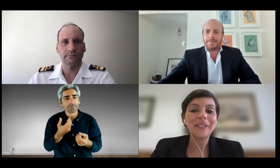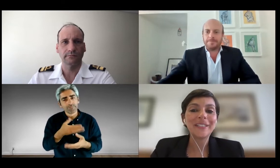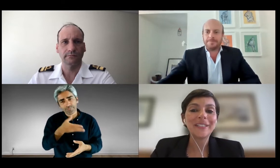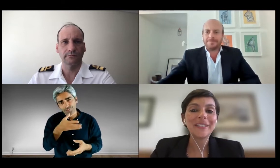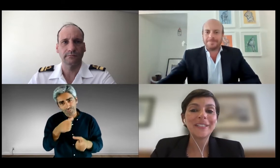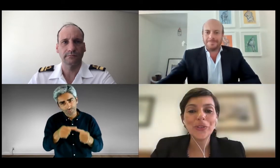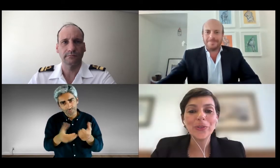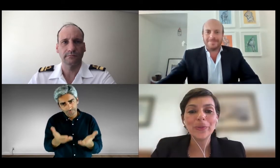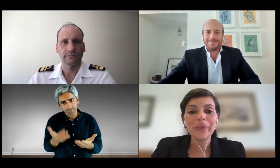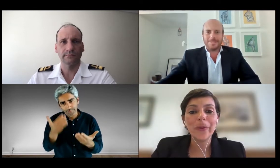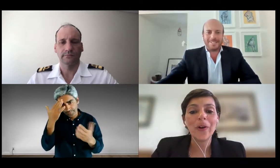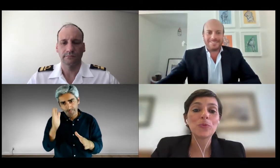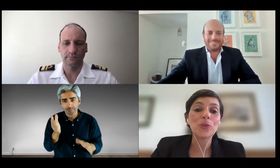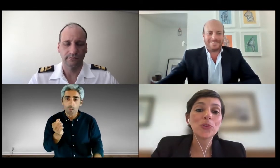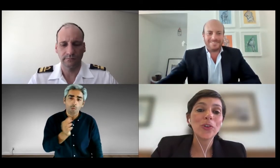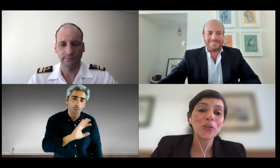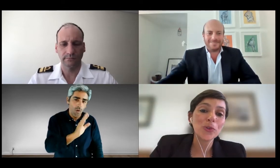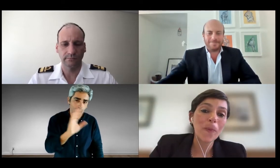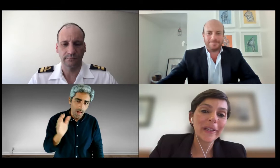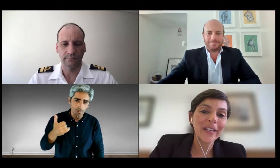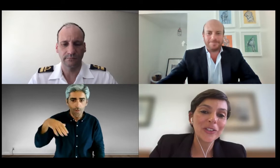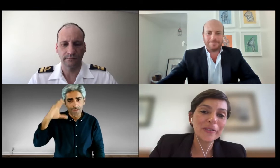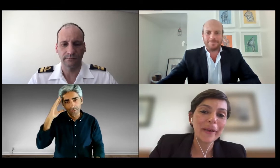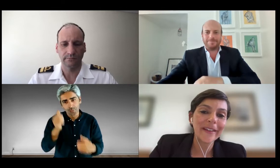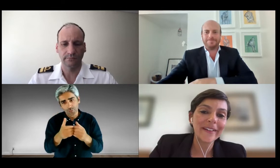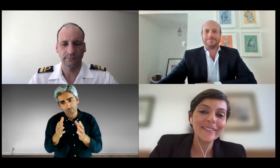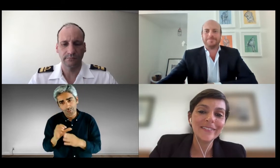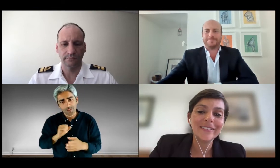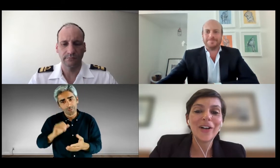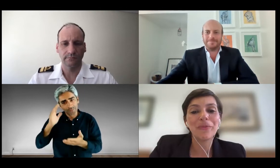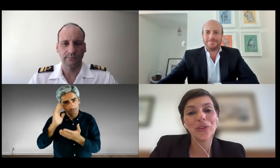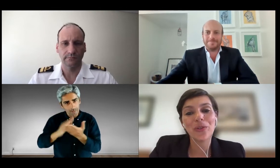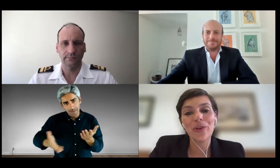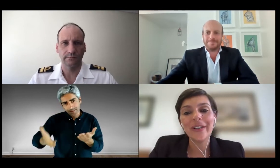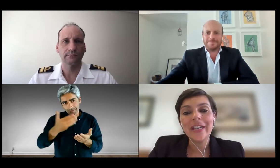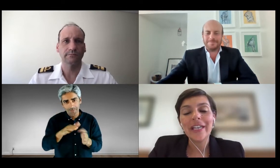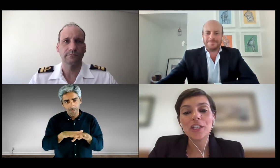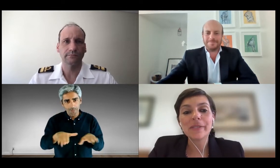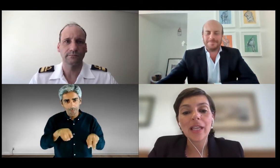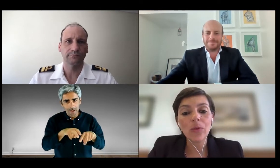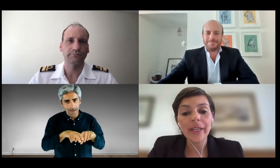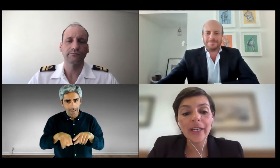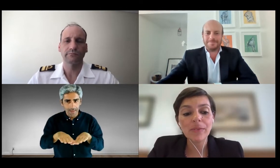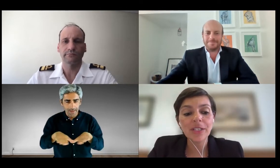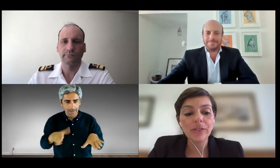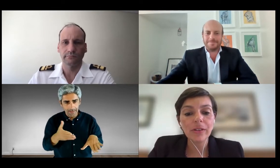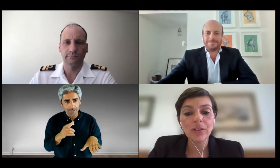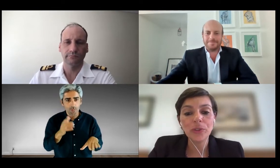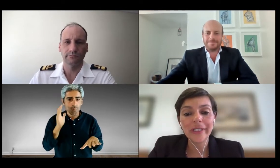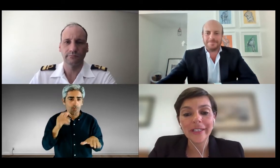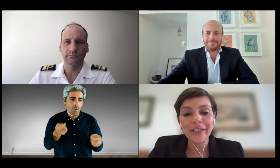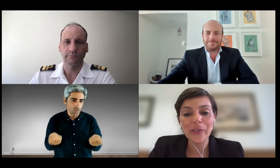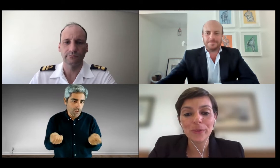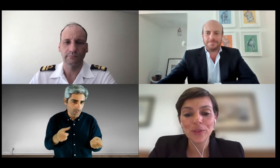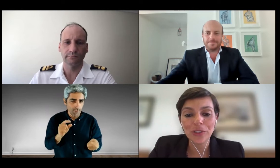Olá, boa tarde a todos, Boa tarde. aos meus companheiros de painel, ao moderador, e em especial ao INA, que é uma instituição que eu